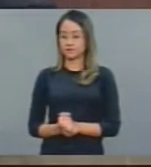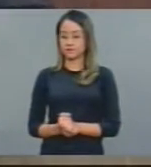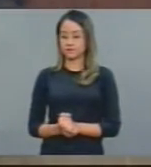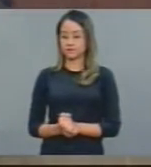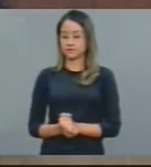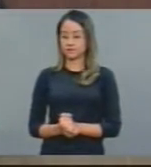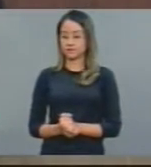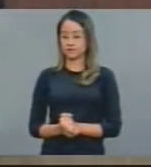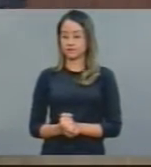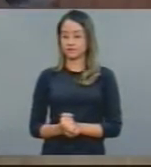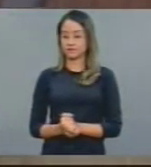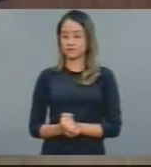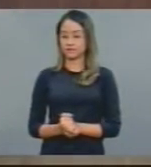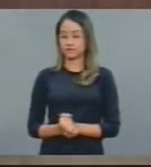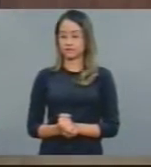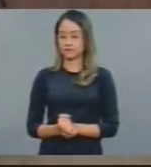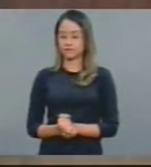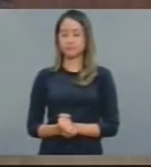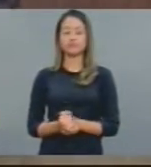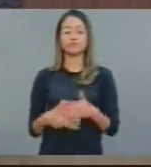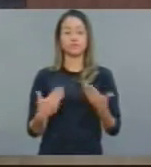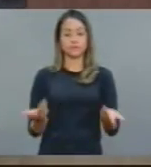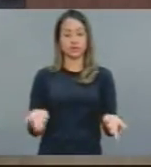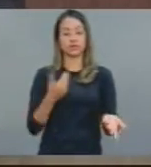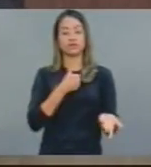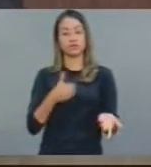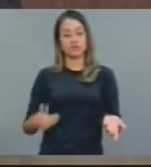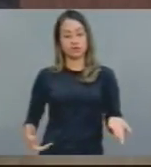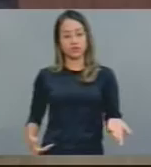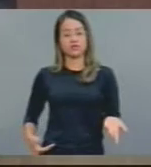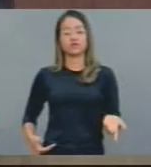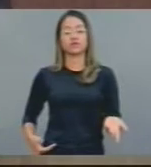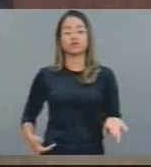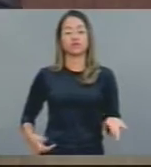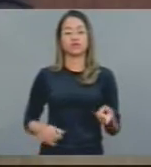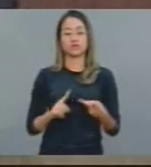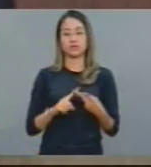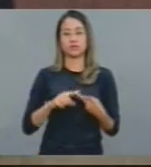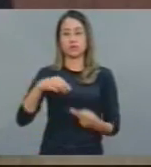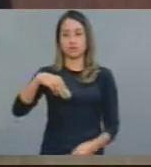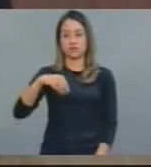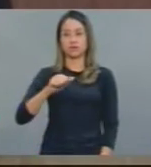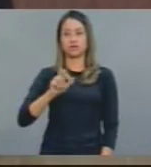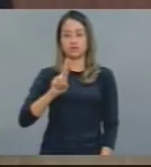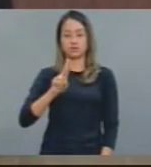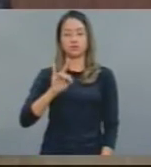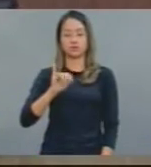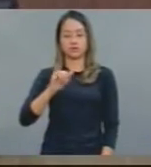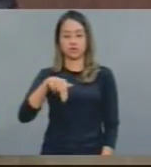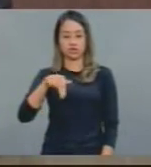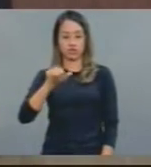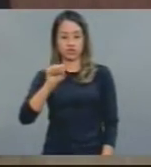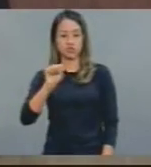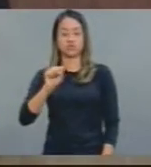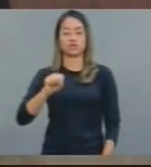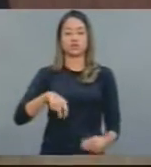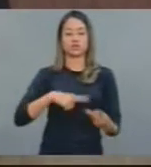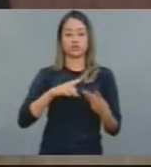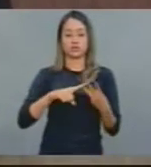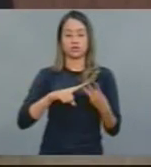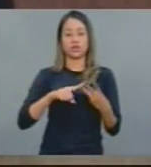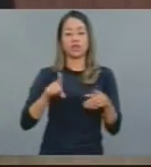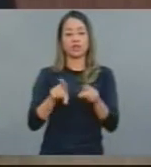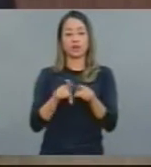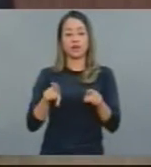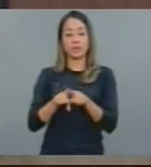pouco conversando com alguns dirigentes do movimento sindical, Dr. Martinho, que é dirigente da executiva do MOVAS, do Sindicato